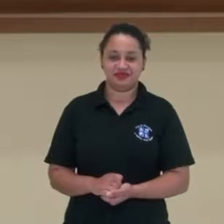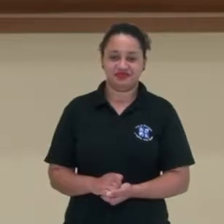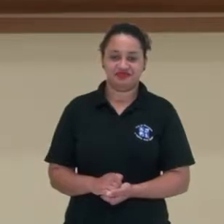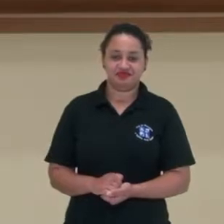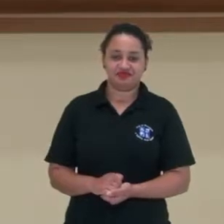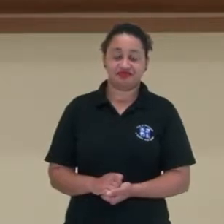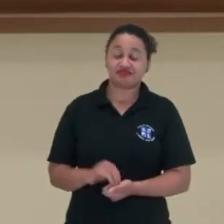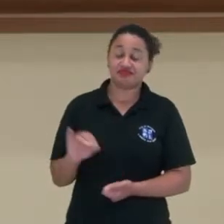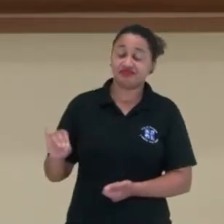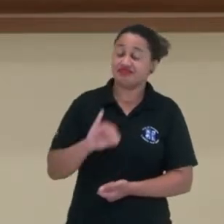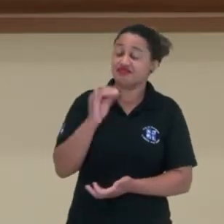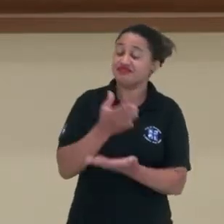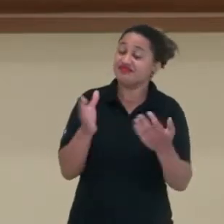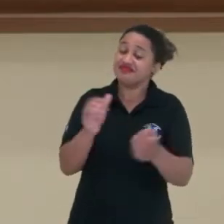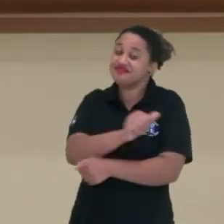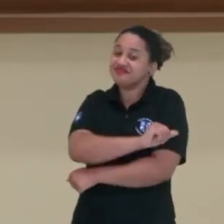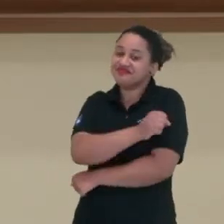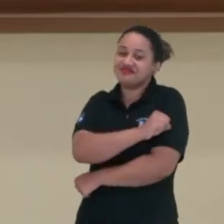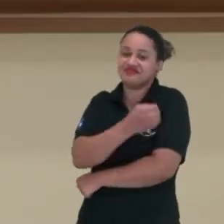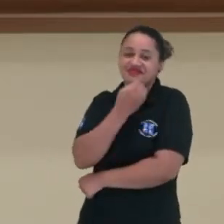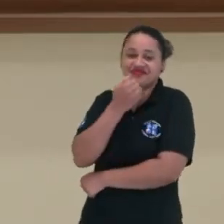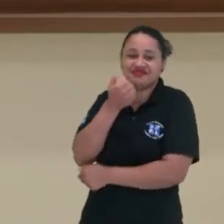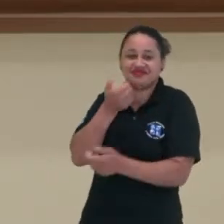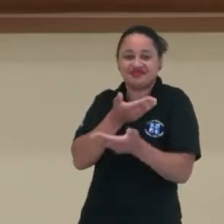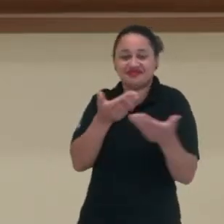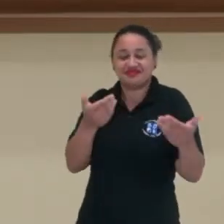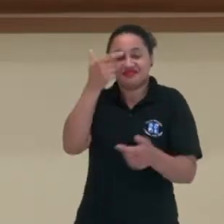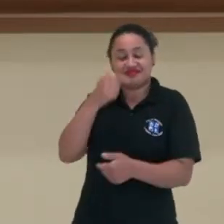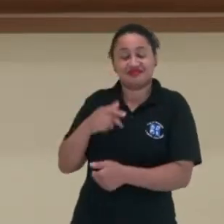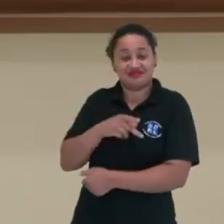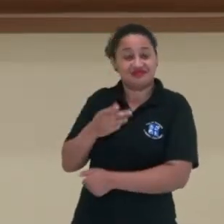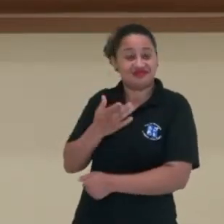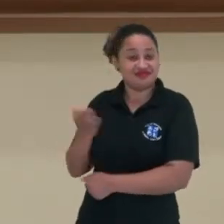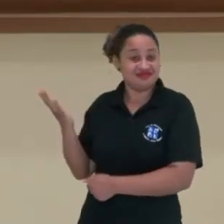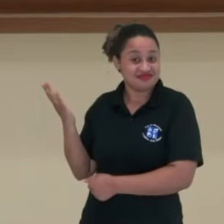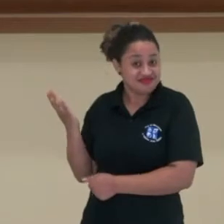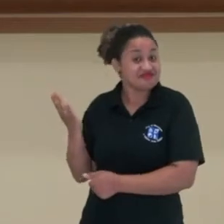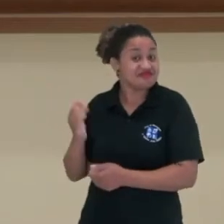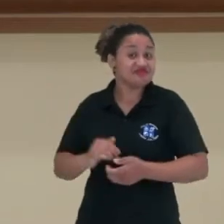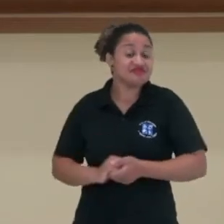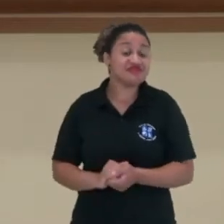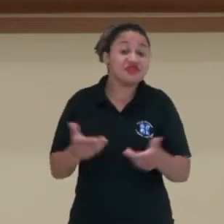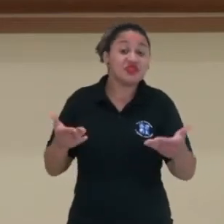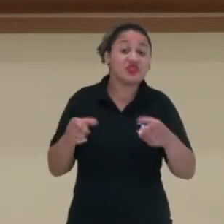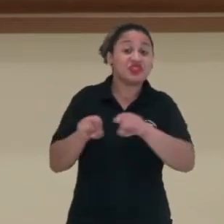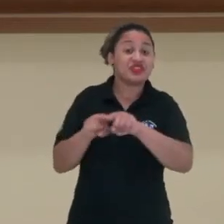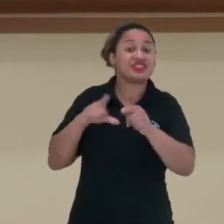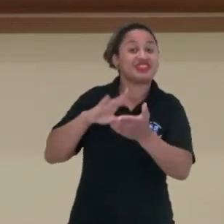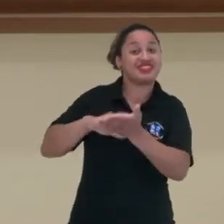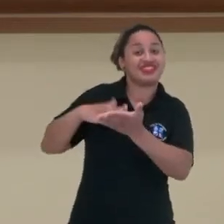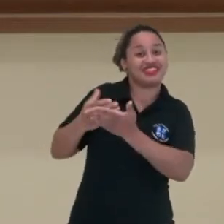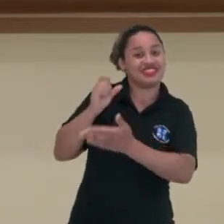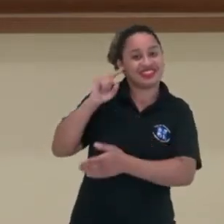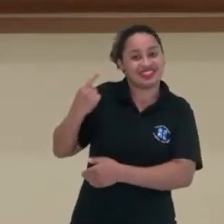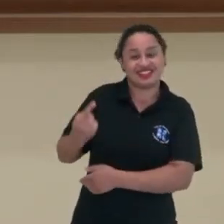Olá, estudantes do 8º ano, tudo bem com vocês? Eu sou a professora Corine, hoje nós estamos com a